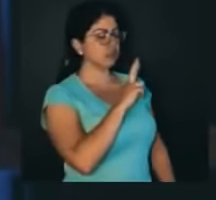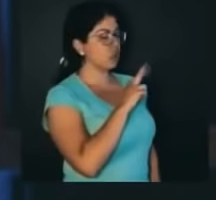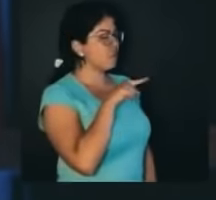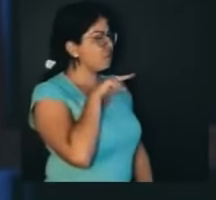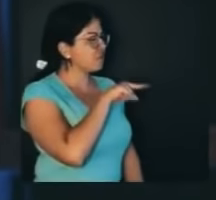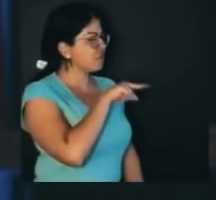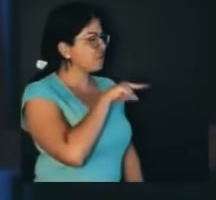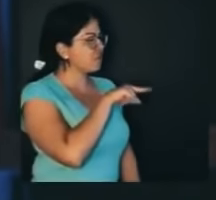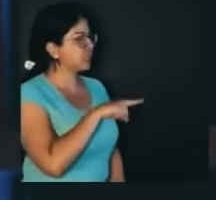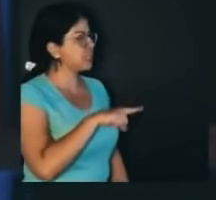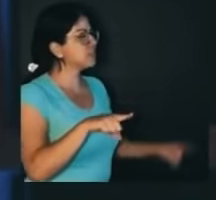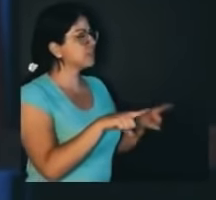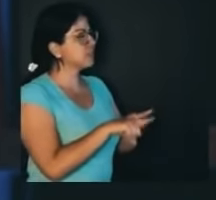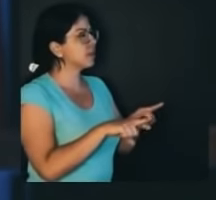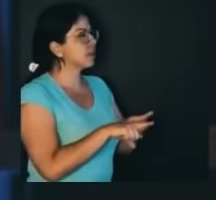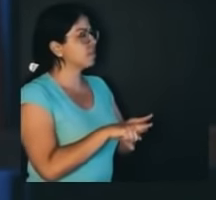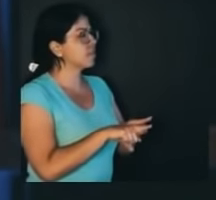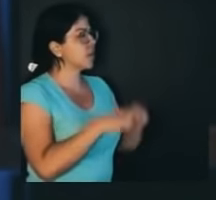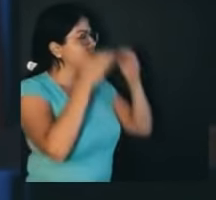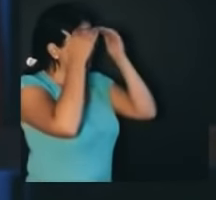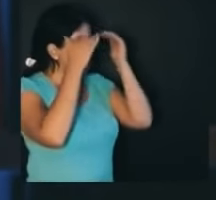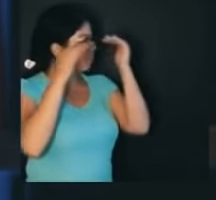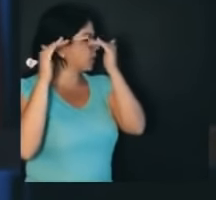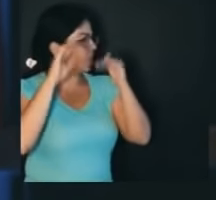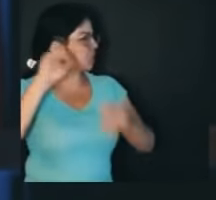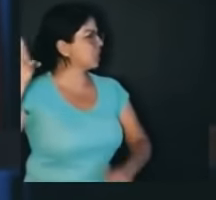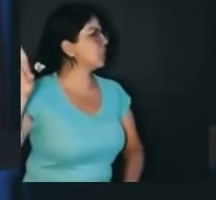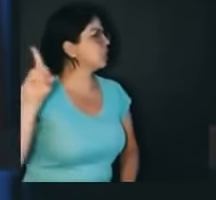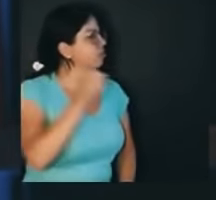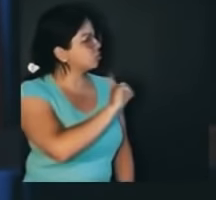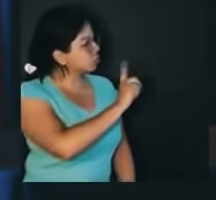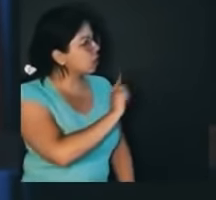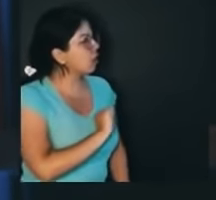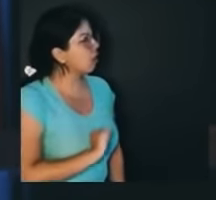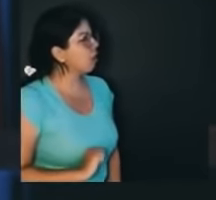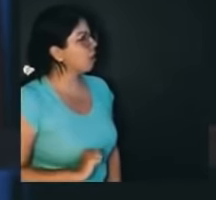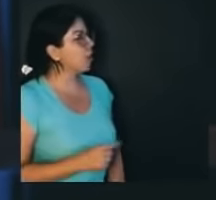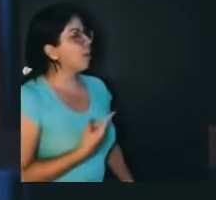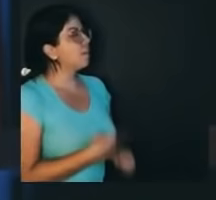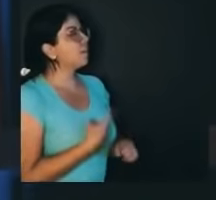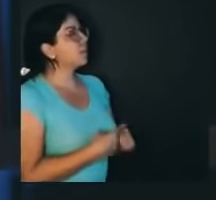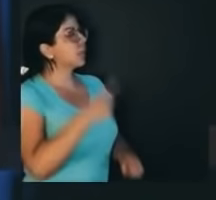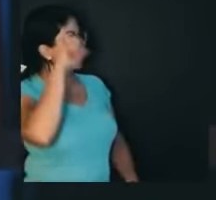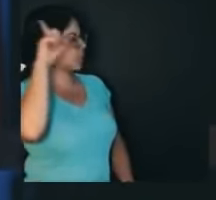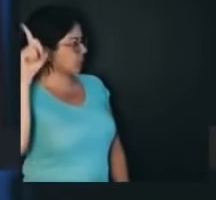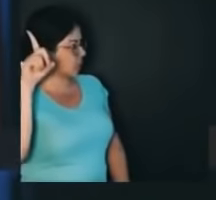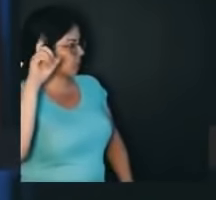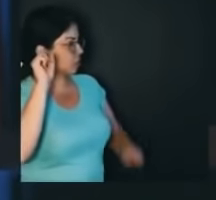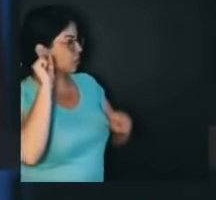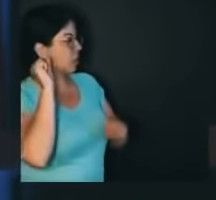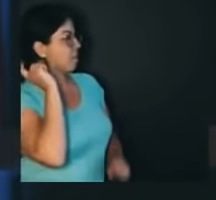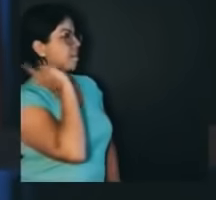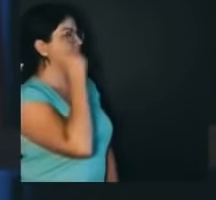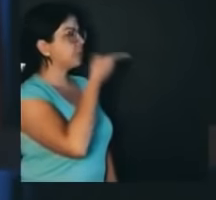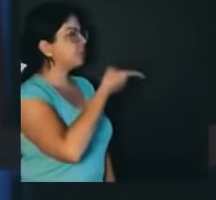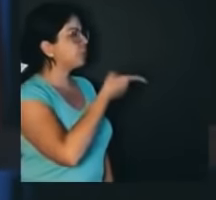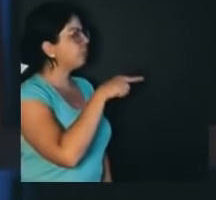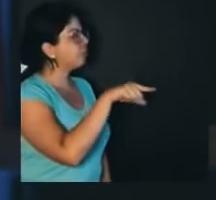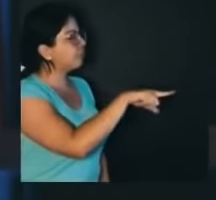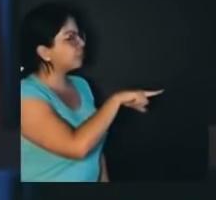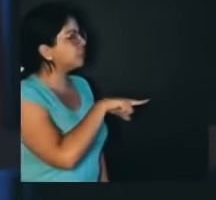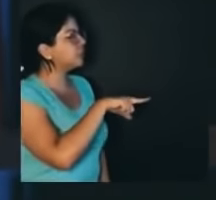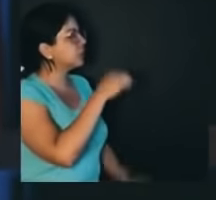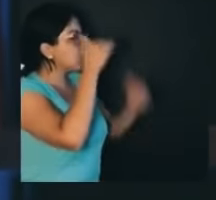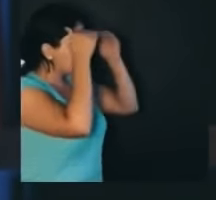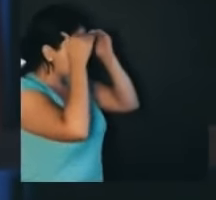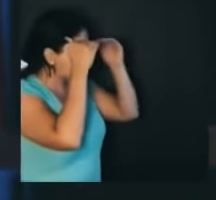causa da vossa tradição? Porque Deus ordenou: honra a teu pai e a tua mãe. Quem maldizer a seu pai e a